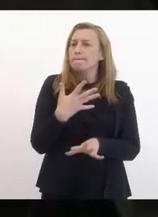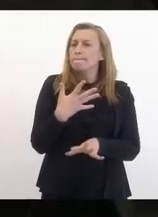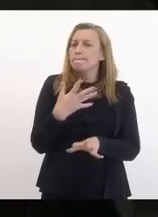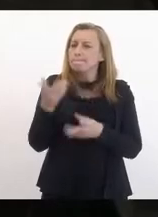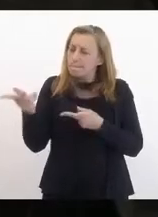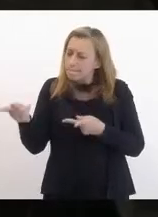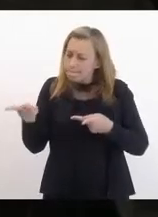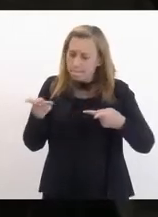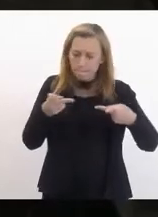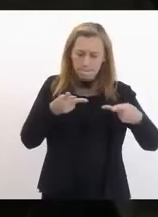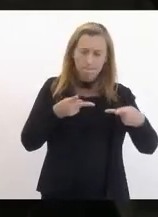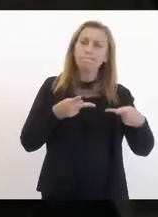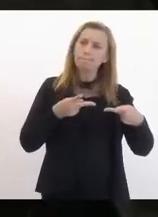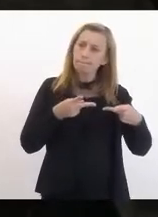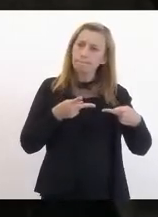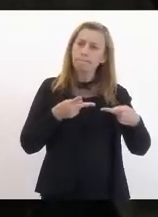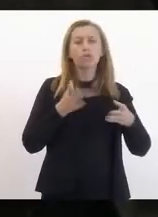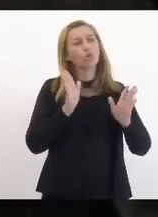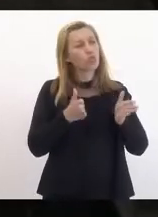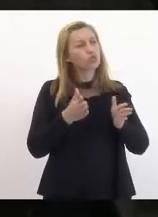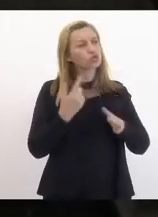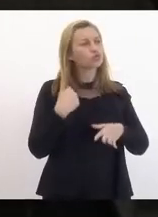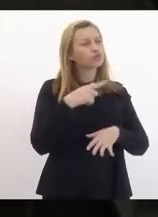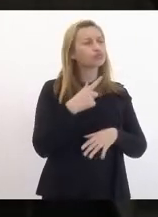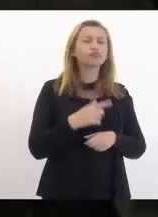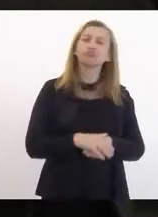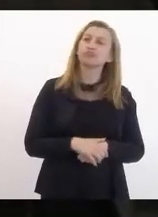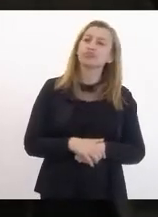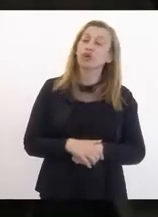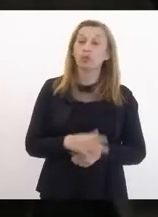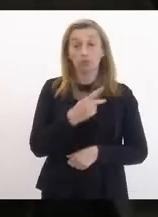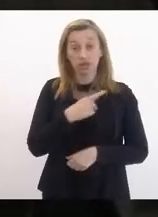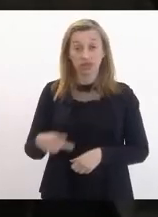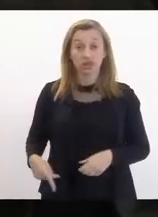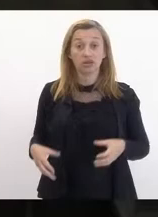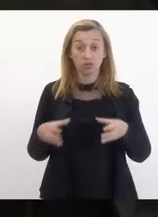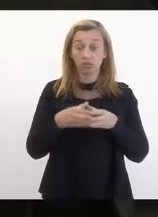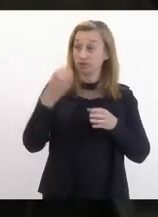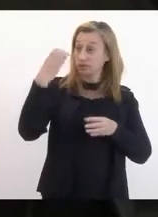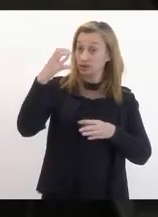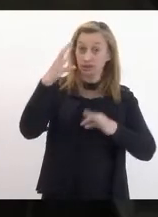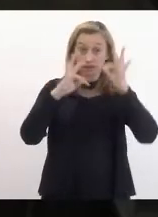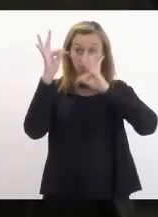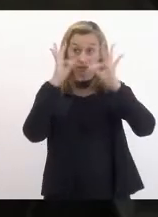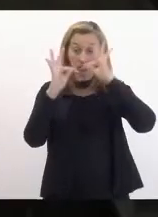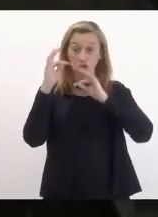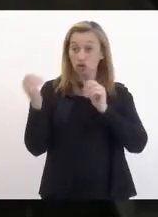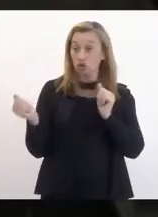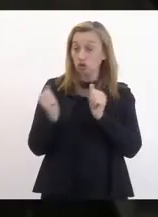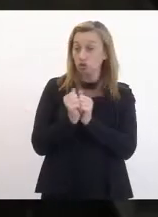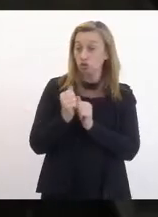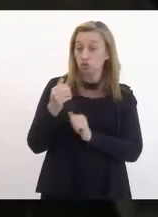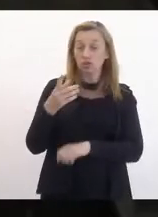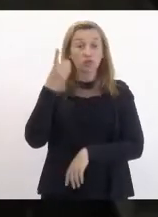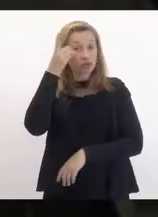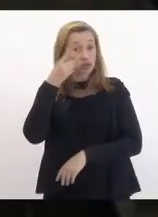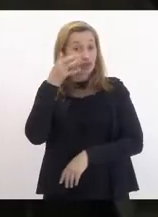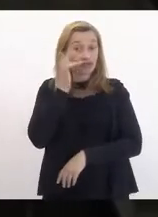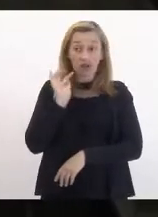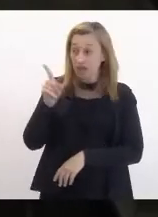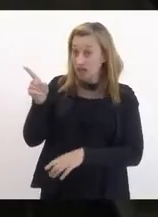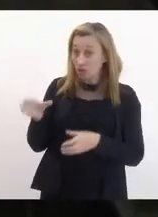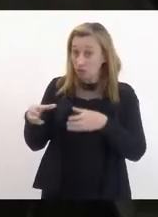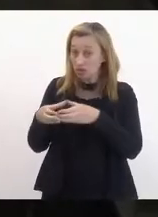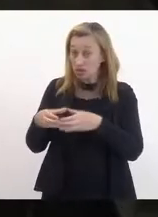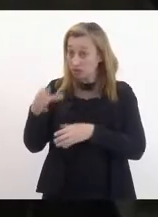visita que fiz hoje como presidente da Comissão de Ciência e Tecnologia, ao lado do deputado Flávio Serafini, ele na qualidade de presidente da